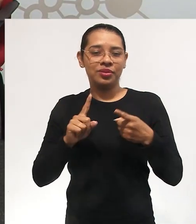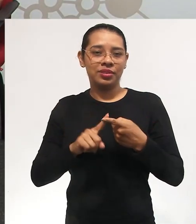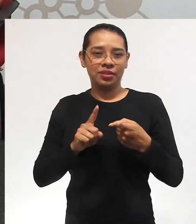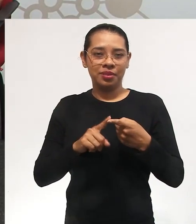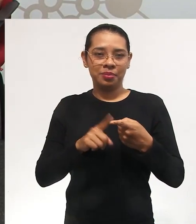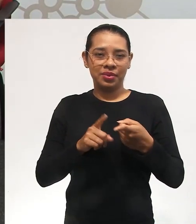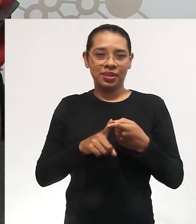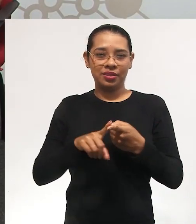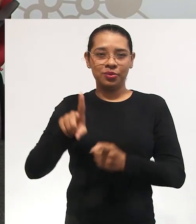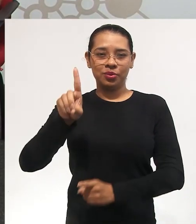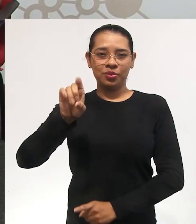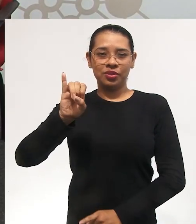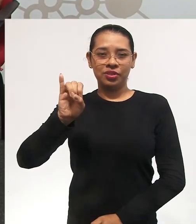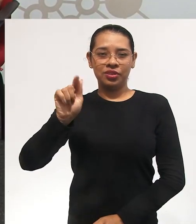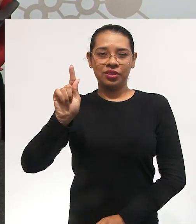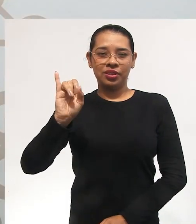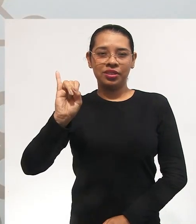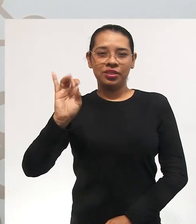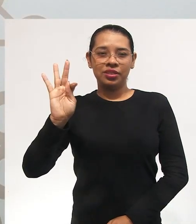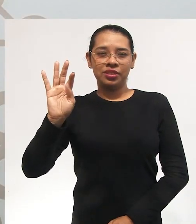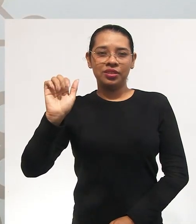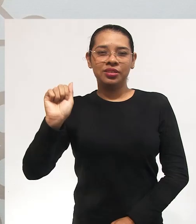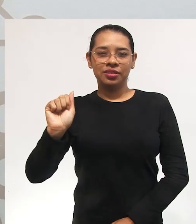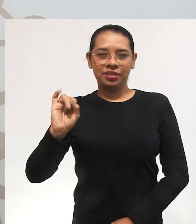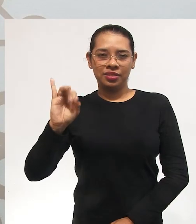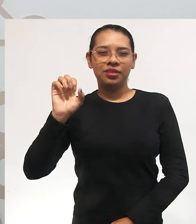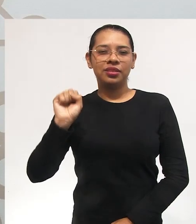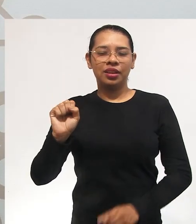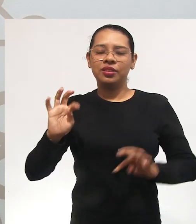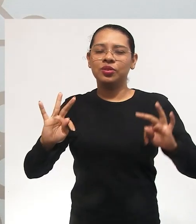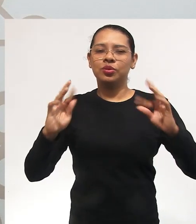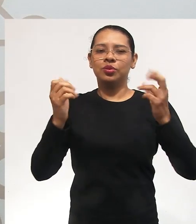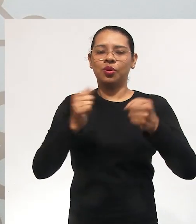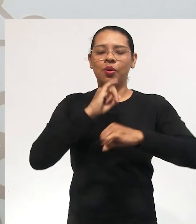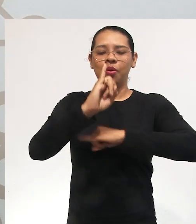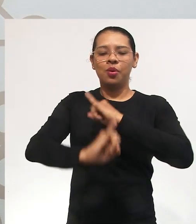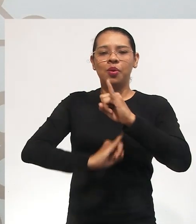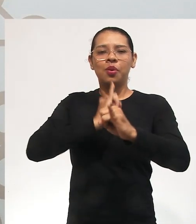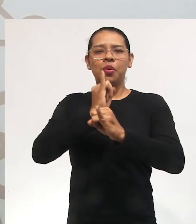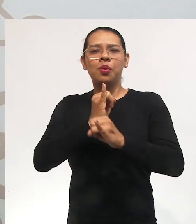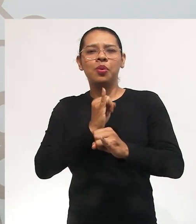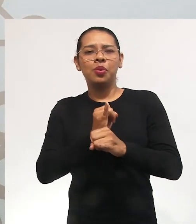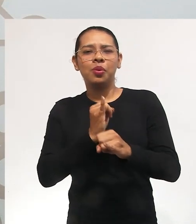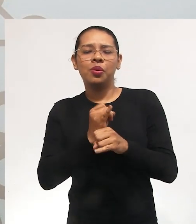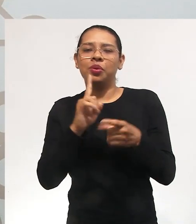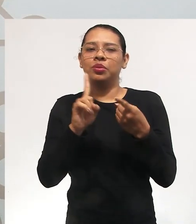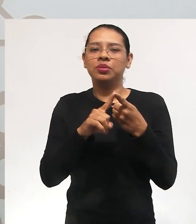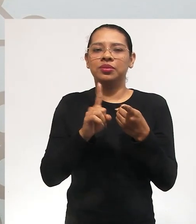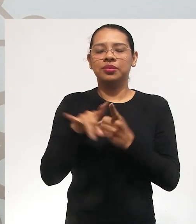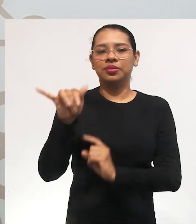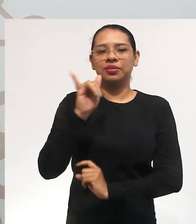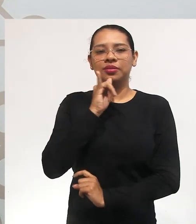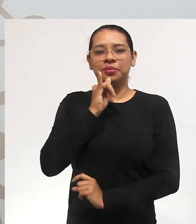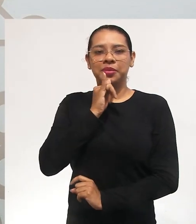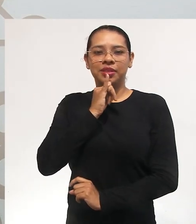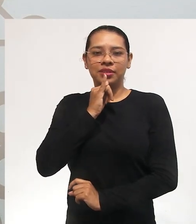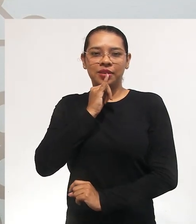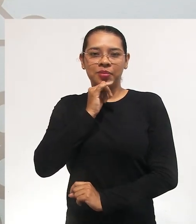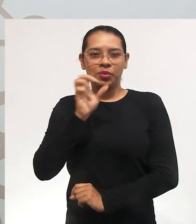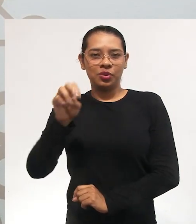aula os gêneros digitais, então trazer esses gêneros que estão aí na internet que os nossos alunos veem, né? Os